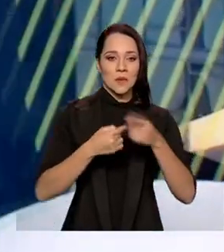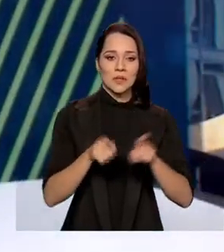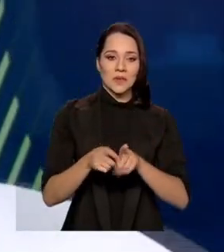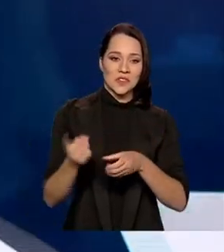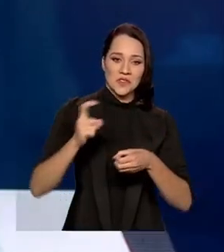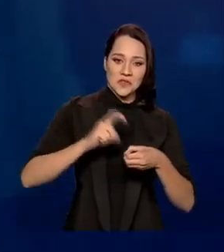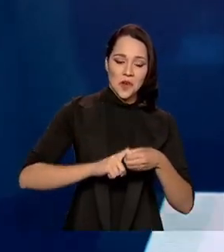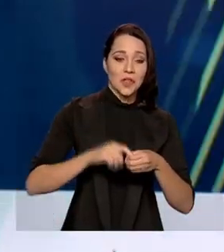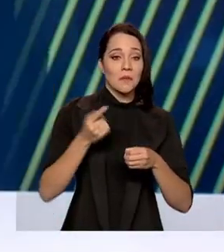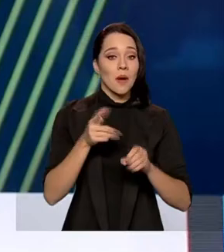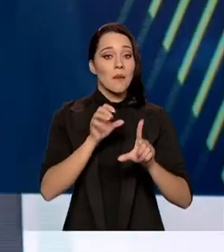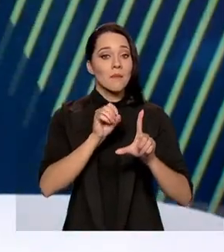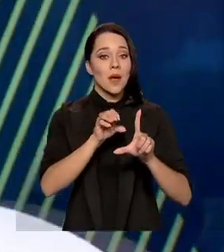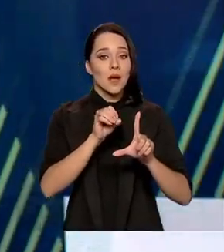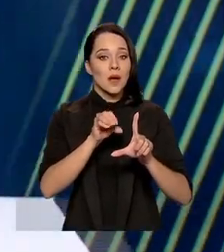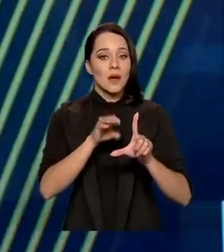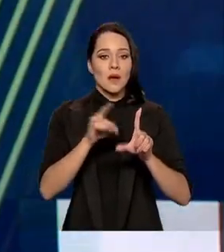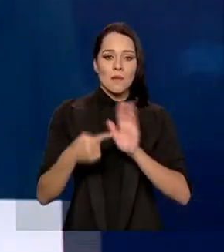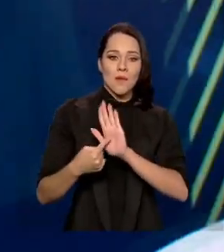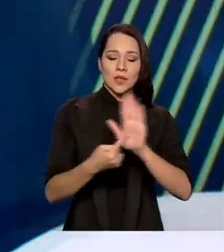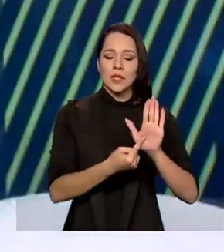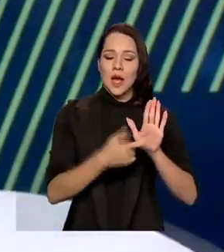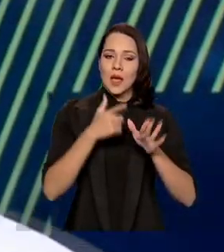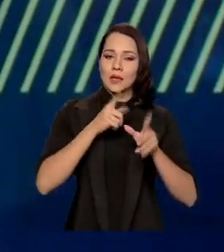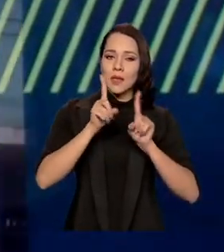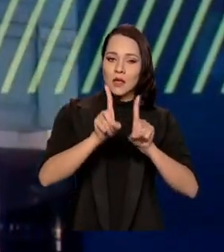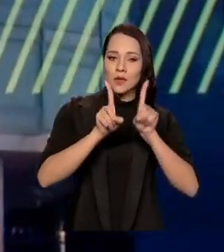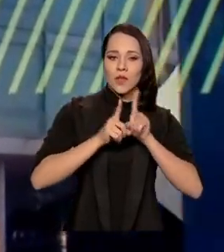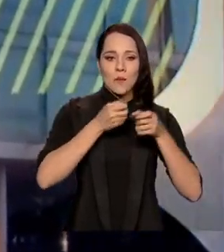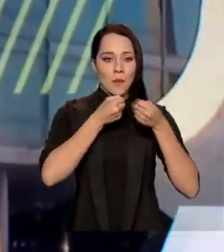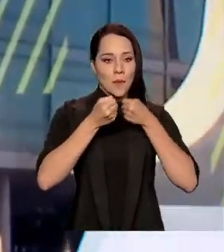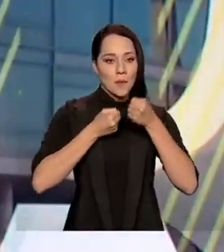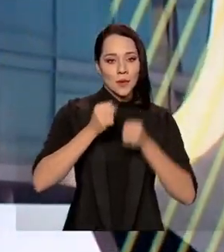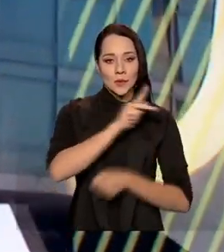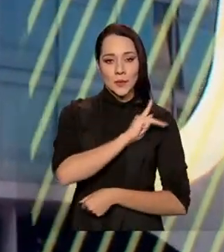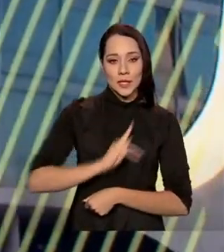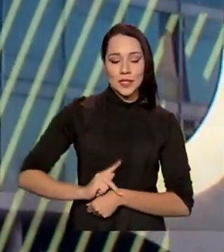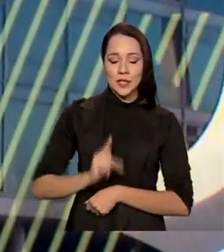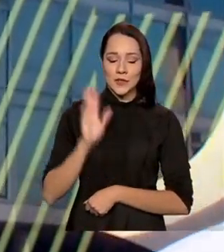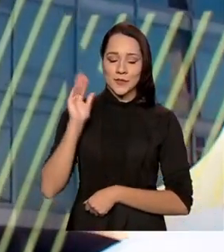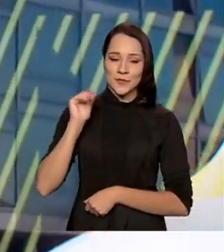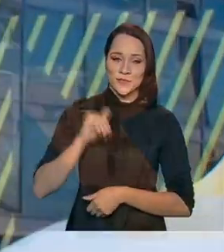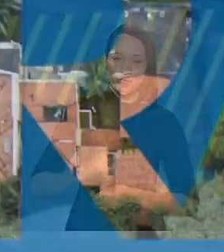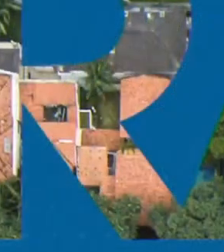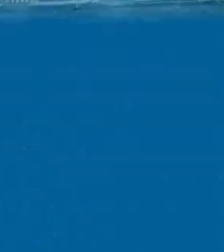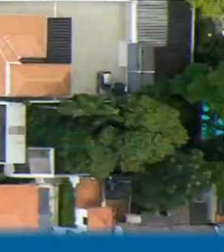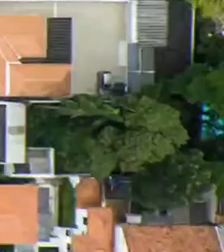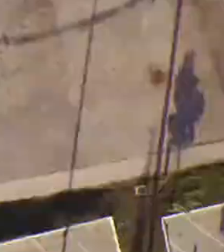pouco a gente volta com a transmissão ao vivo dessa declaração dos dois presidentes. Até já!